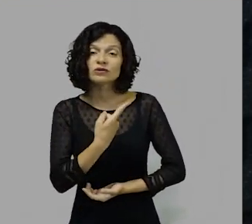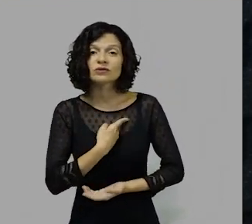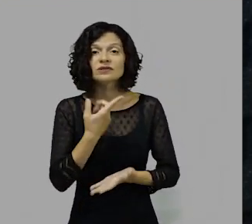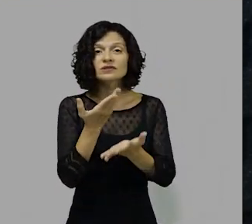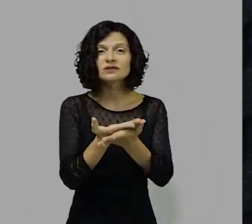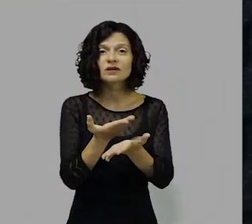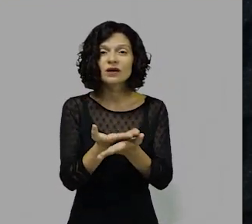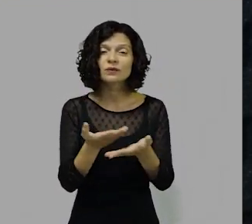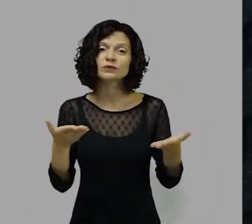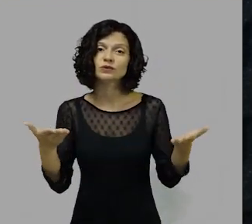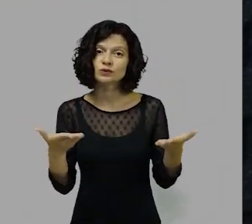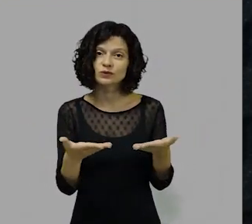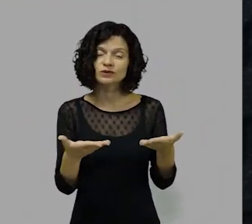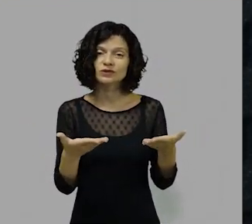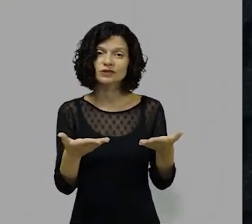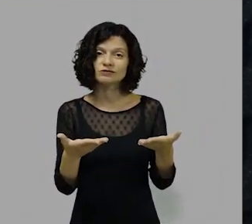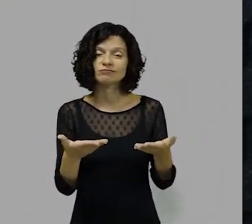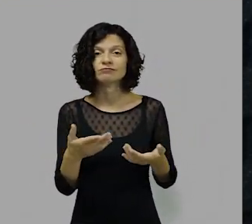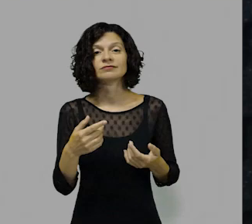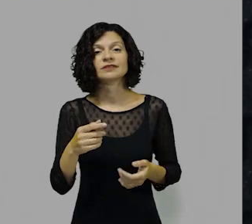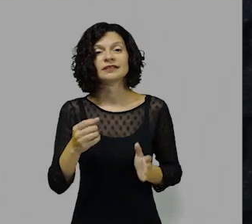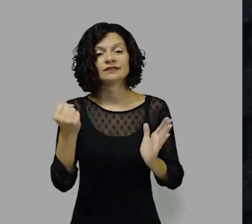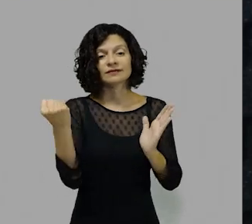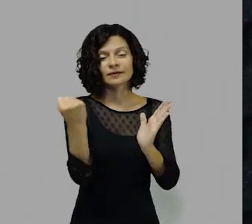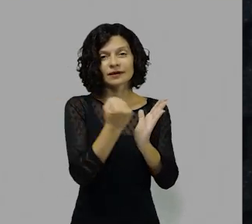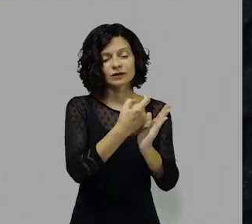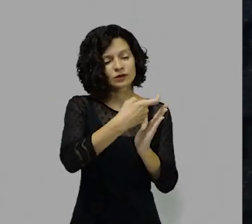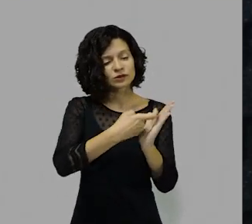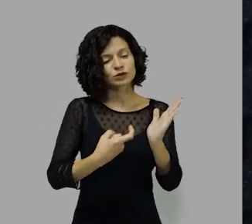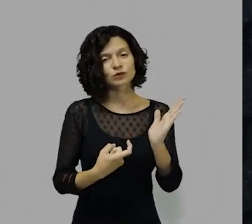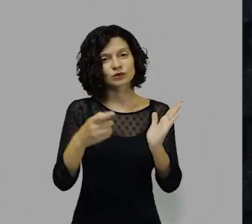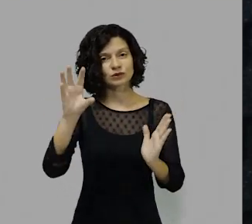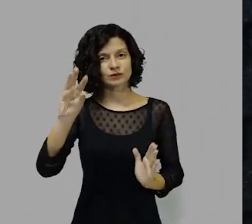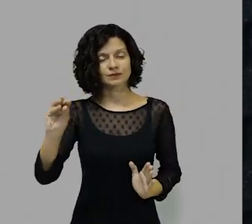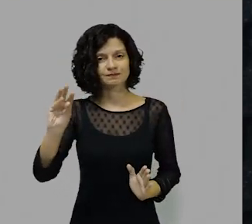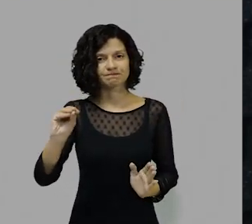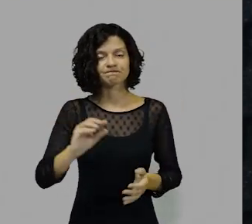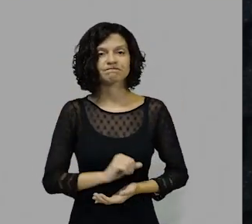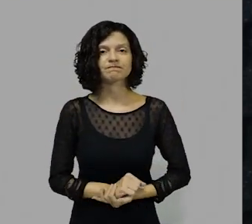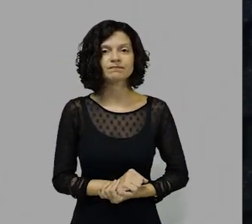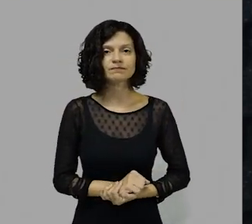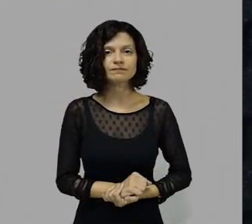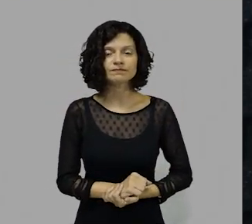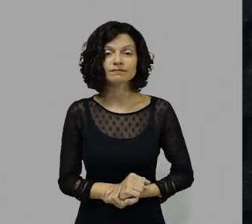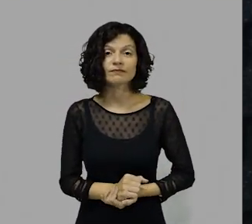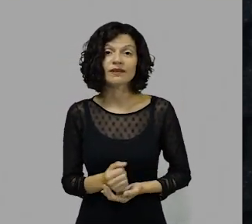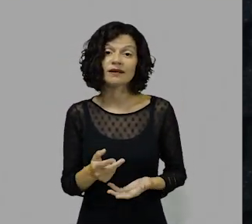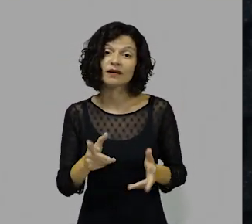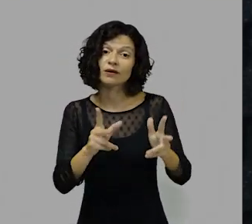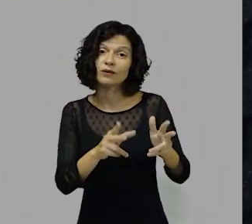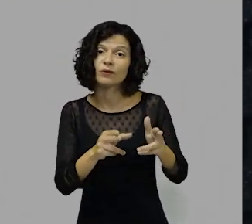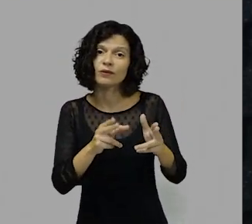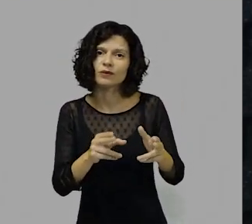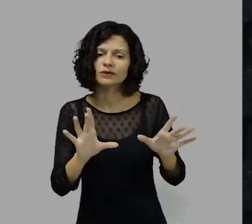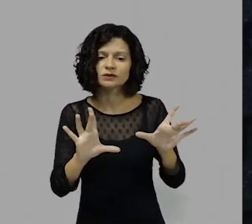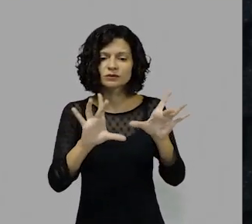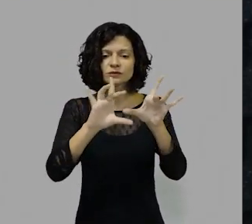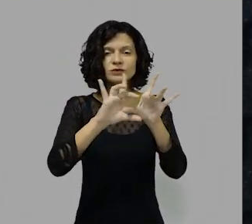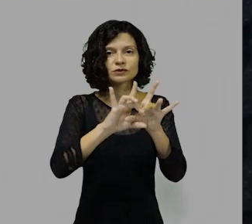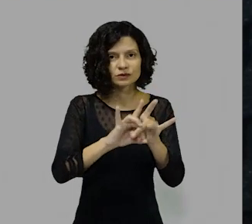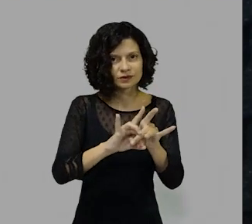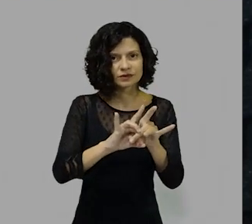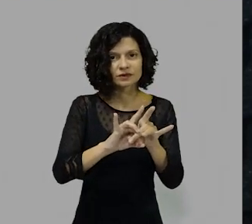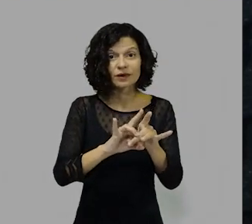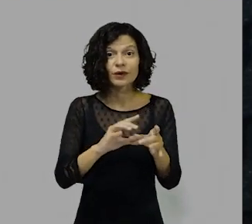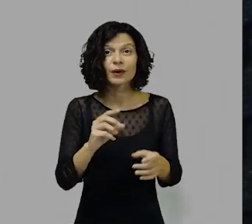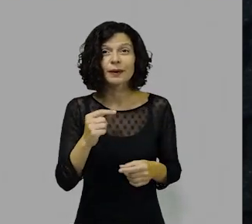os marcadores de discurso. Tá? Considerando que marcadores de discurso, assim como as conjunções, são conectivos.